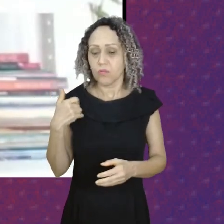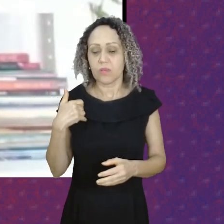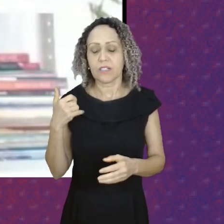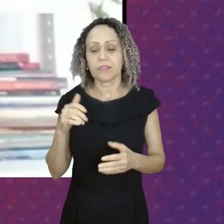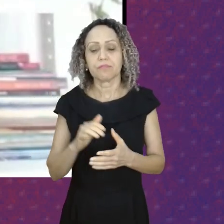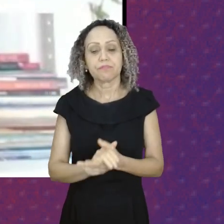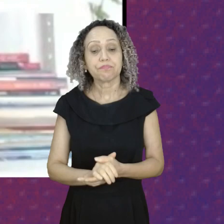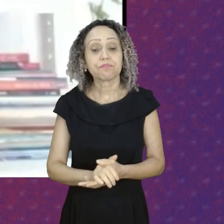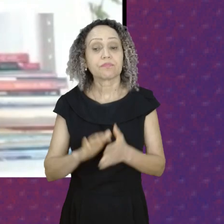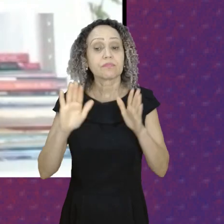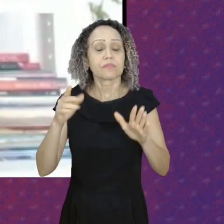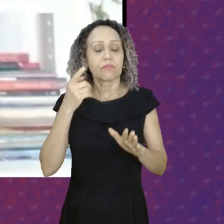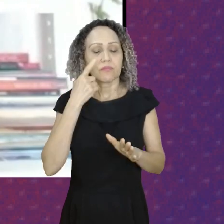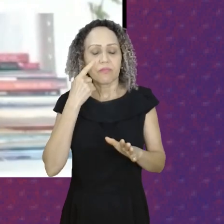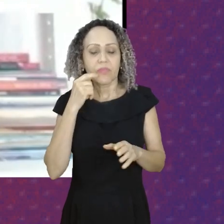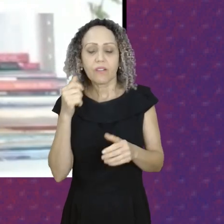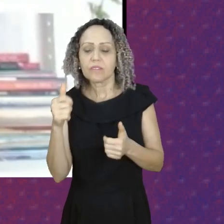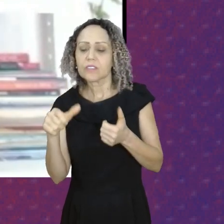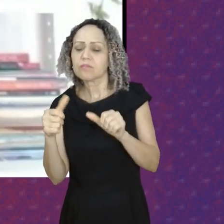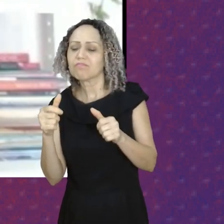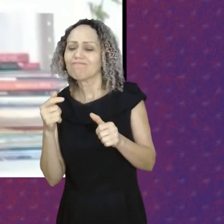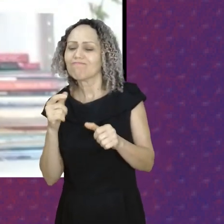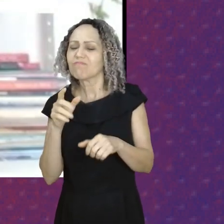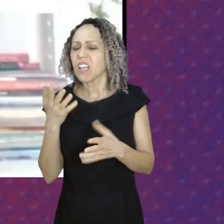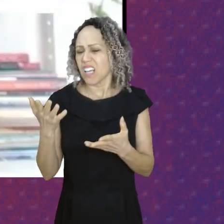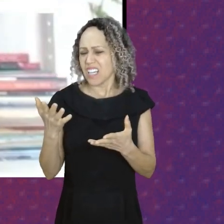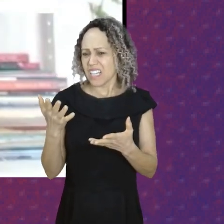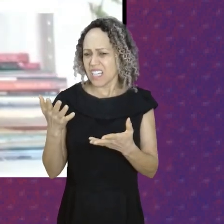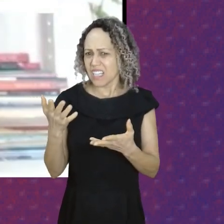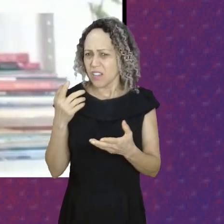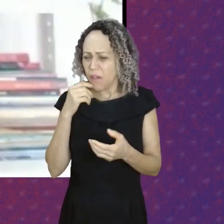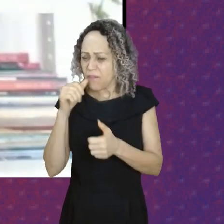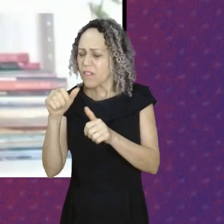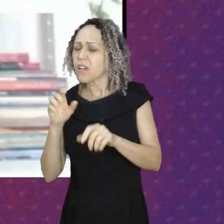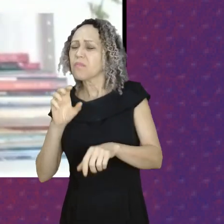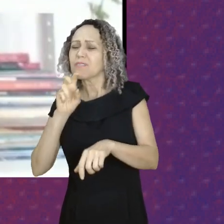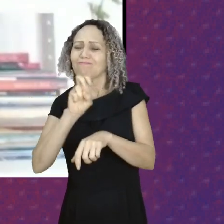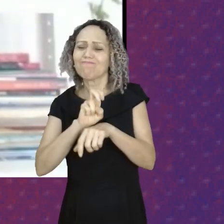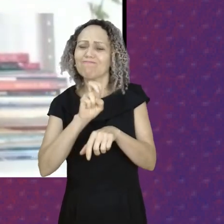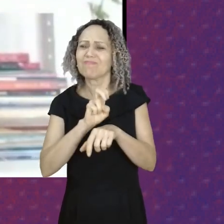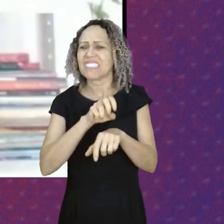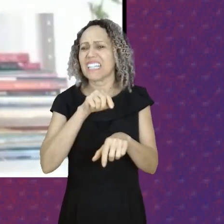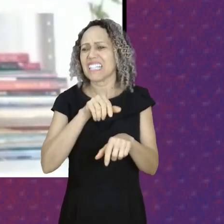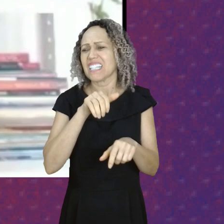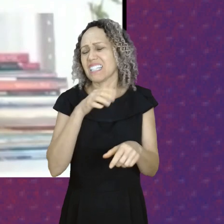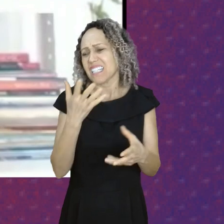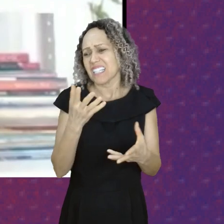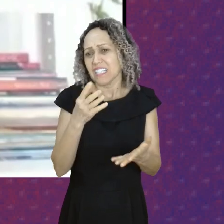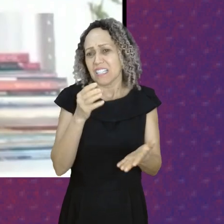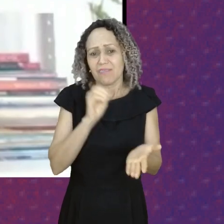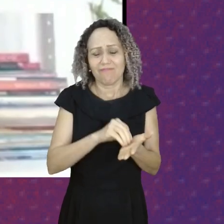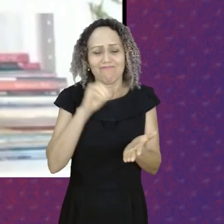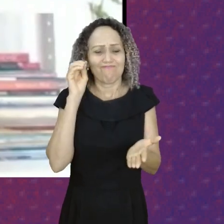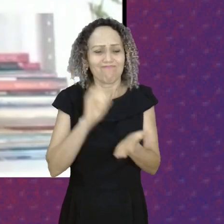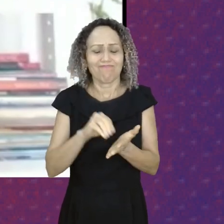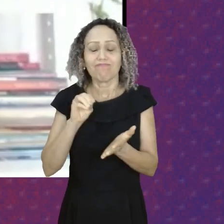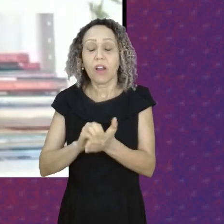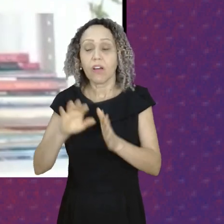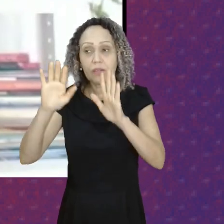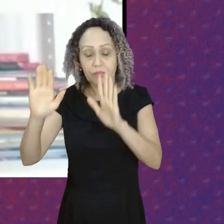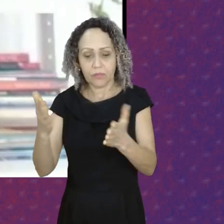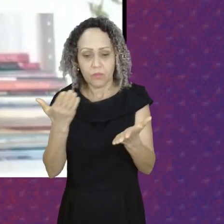a demanda de creche no Brasil hoje. Um estudo que foi feito em 2015, também